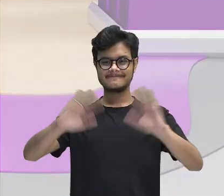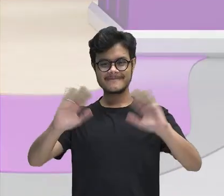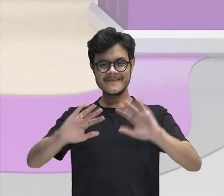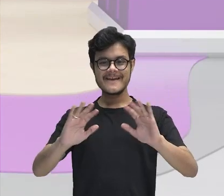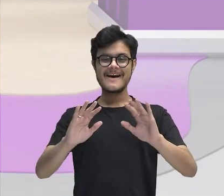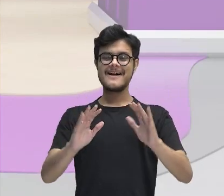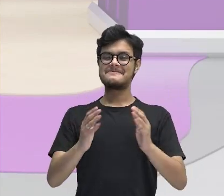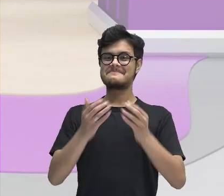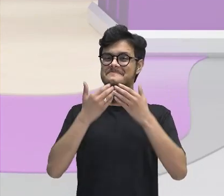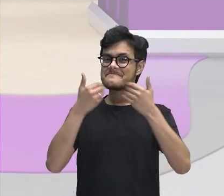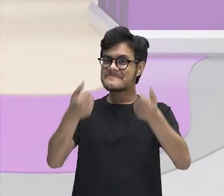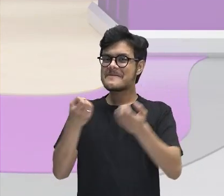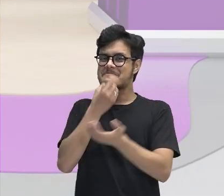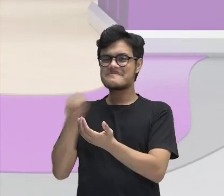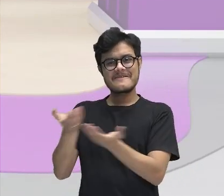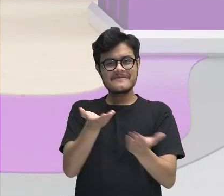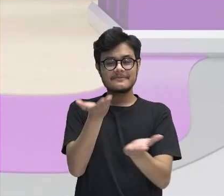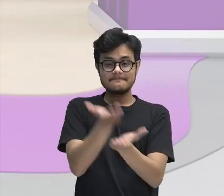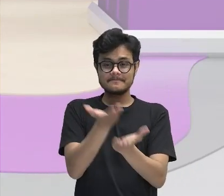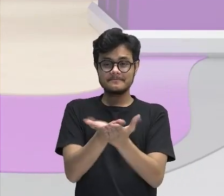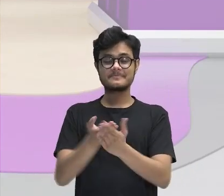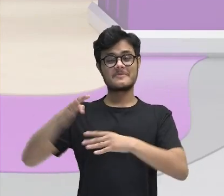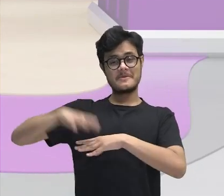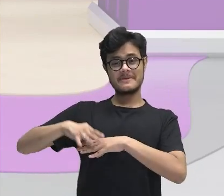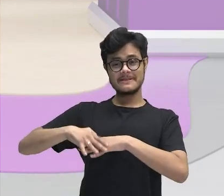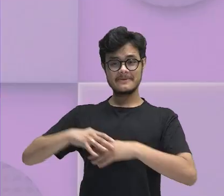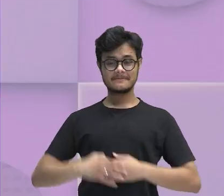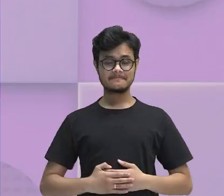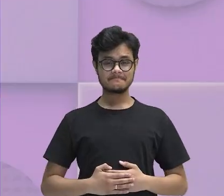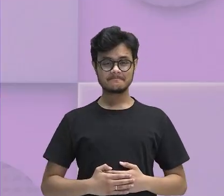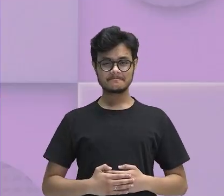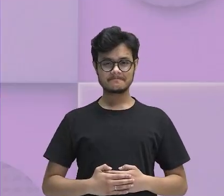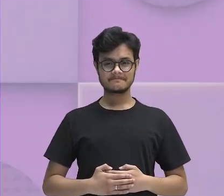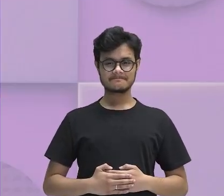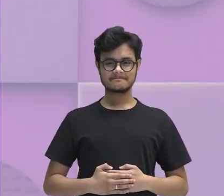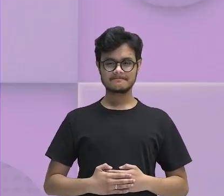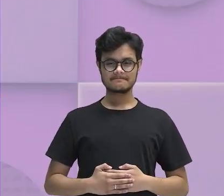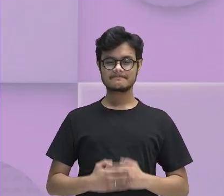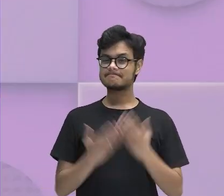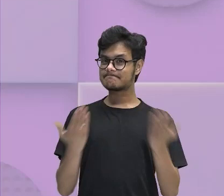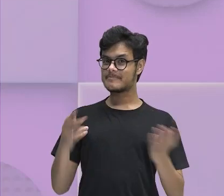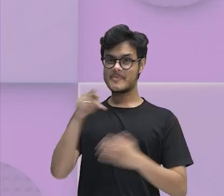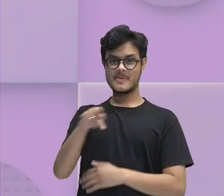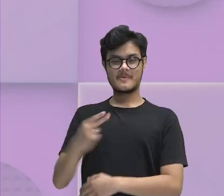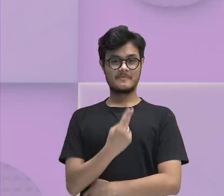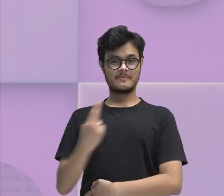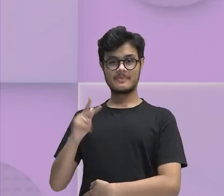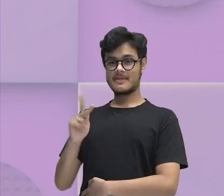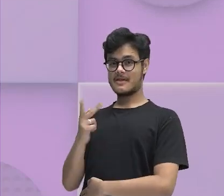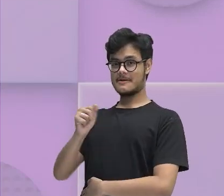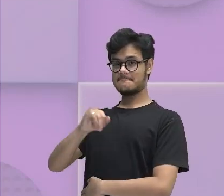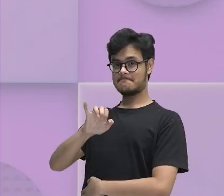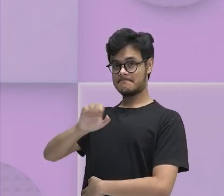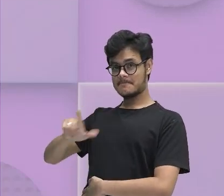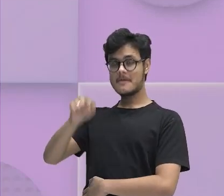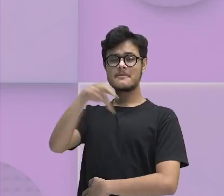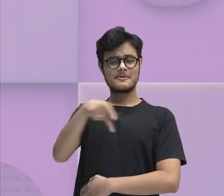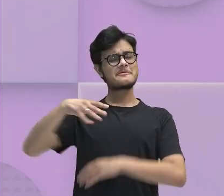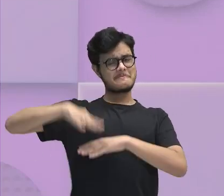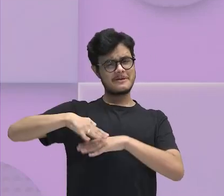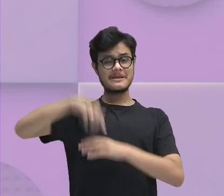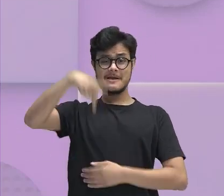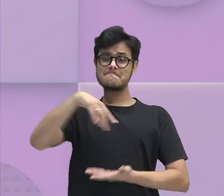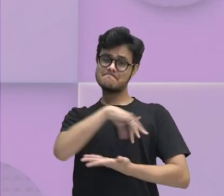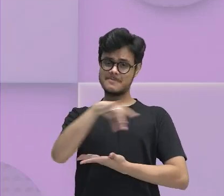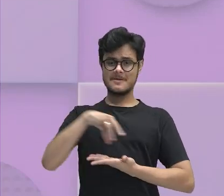Olá, sejam todos bem-vindos a mais uma aula de matemática. Eu sou o professor Aniel Santos, professor de matemática aqui